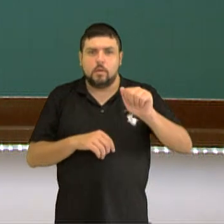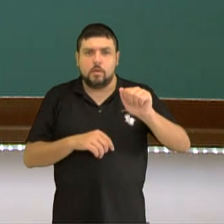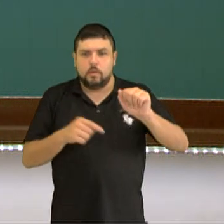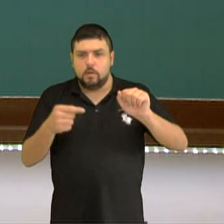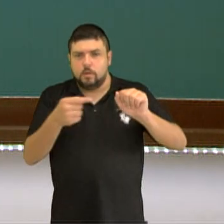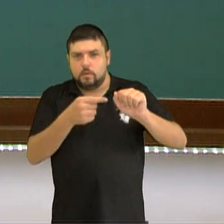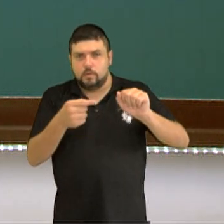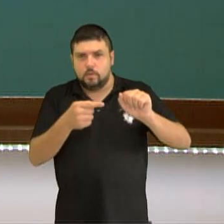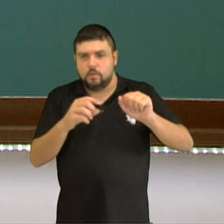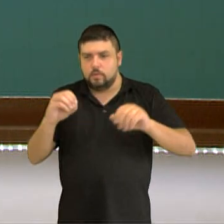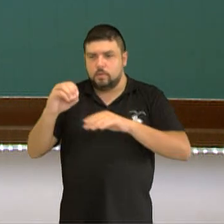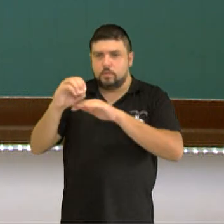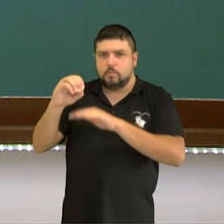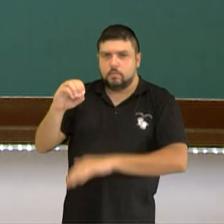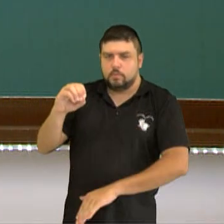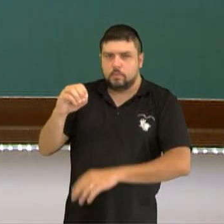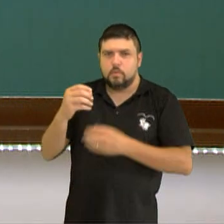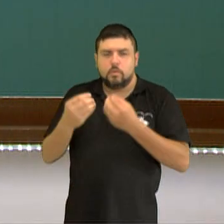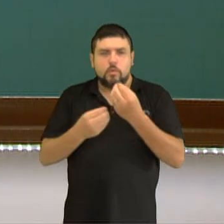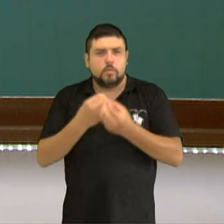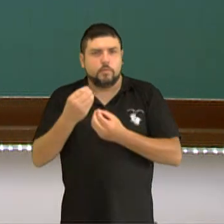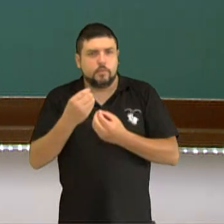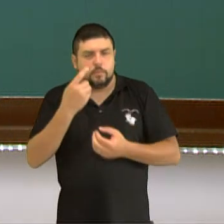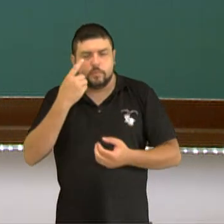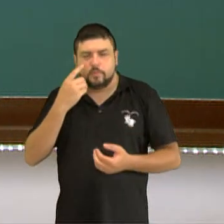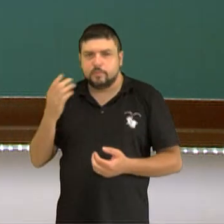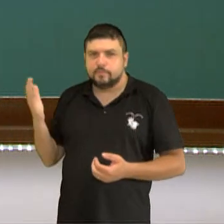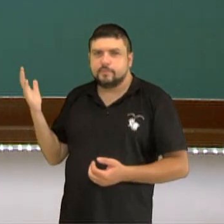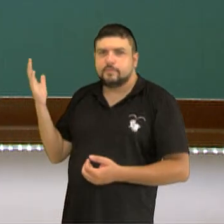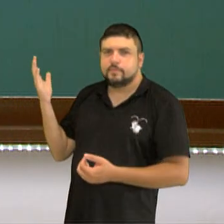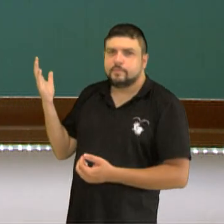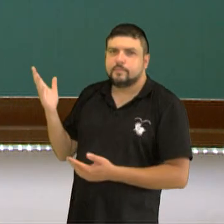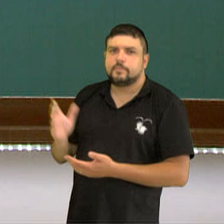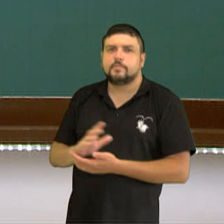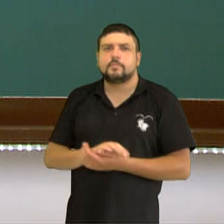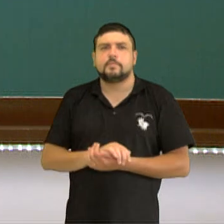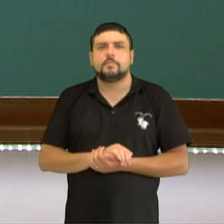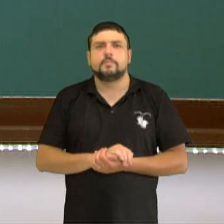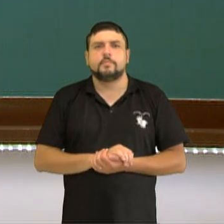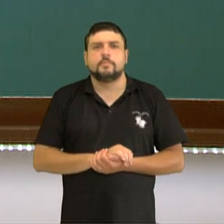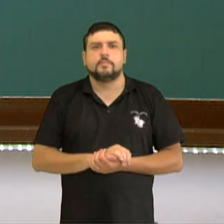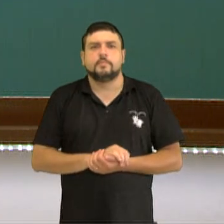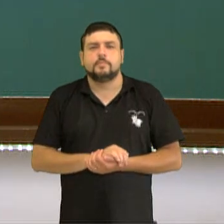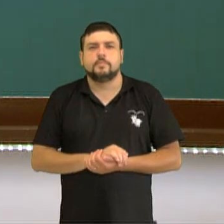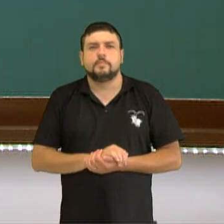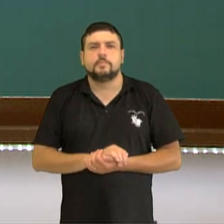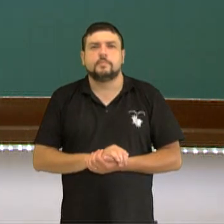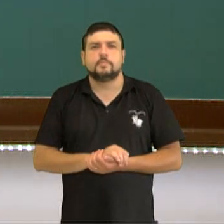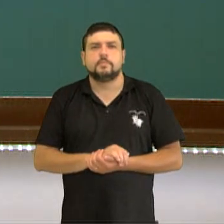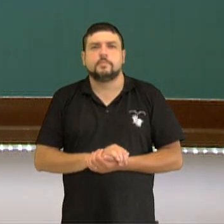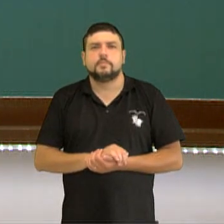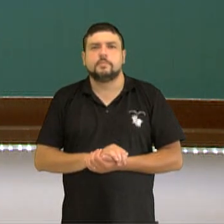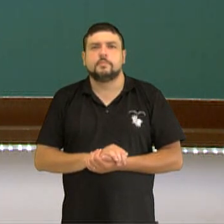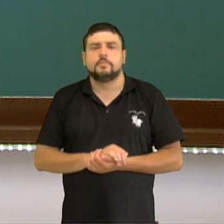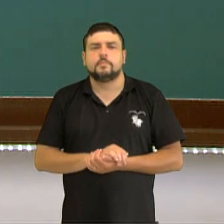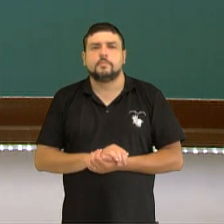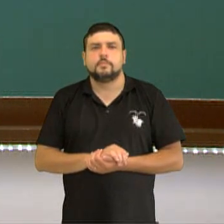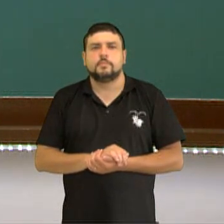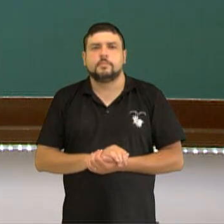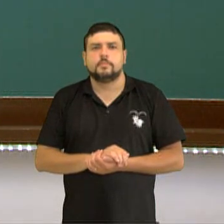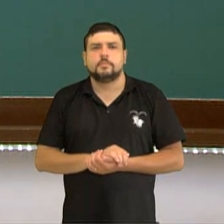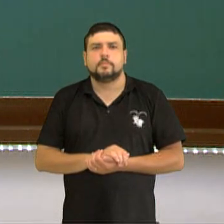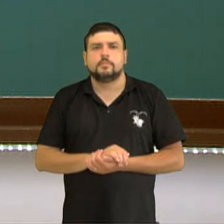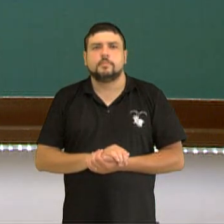0, lá na escrita da minha função. Então, eu tenho aqui a representação decrescente da função